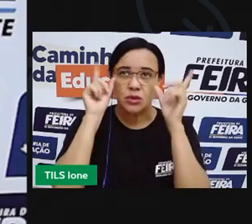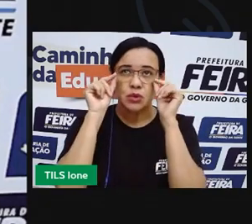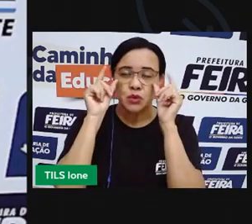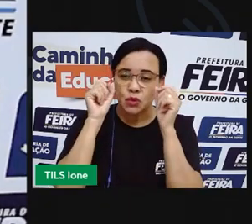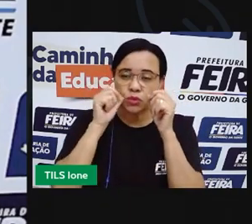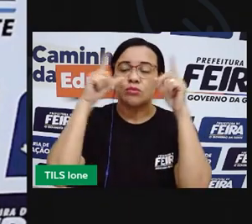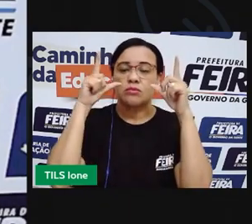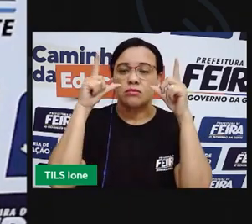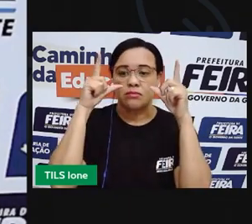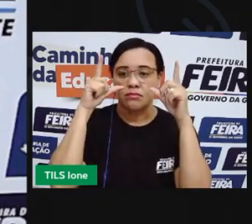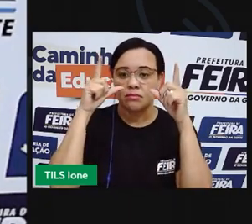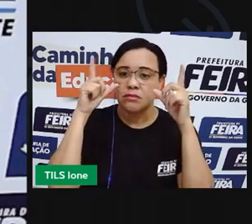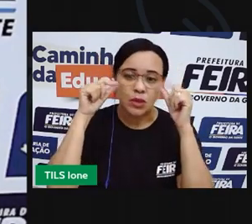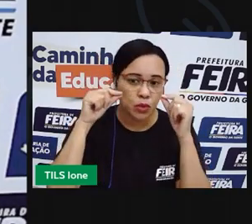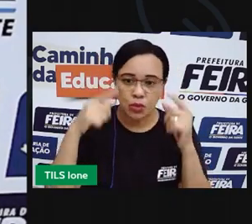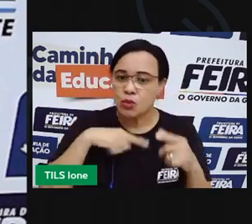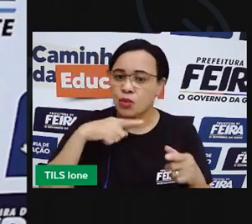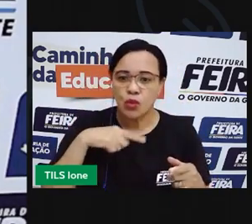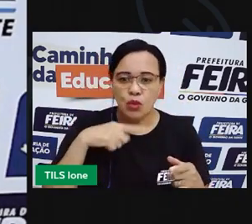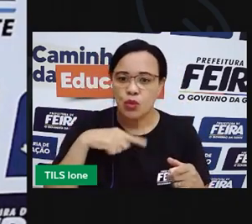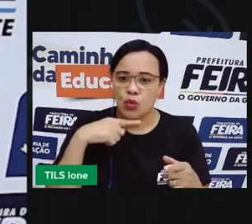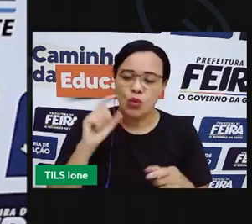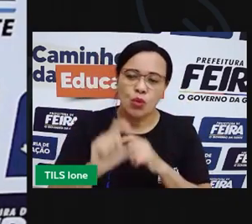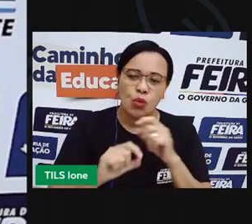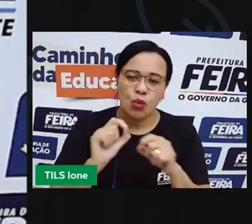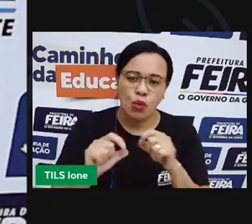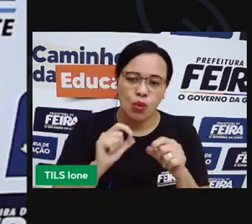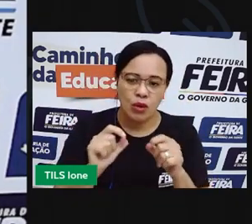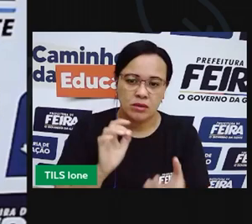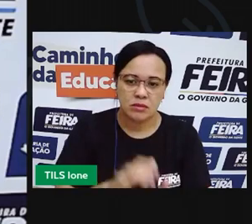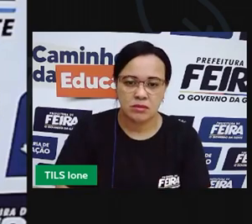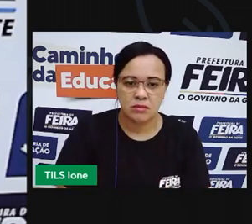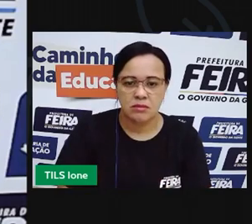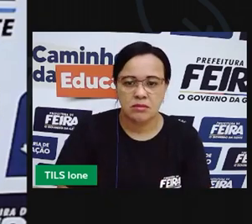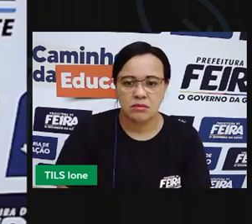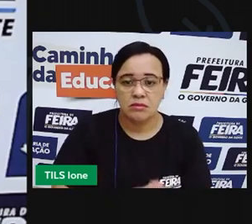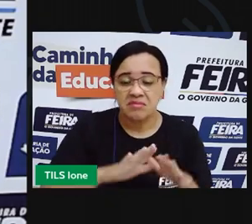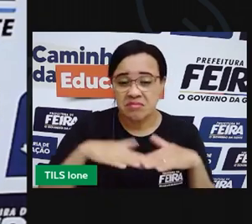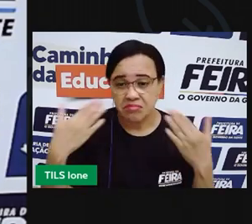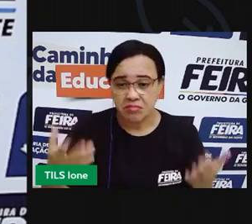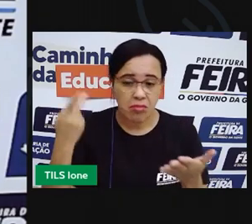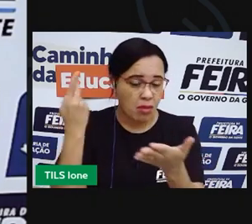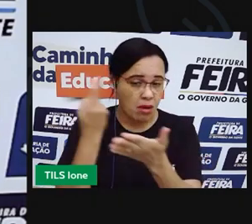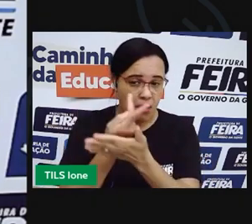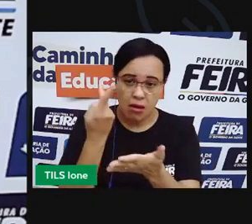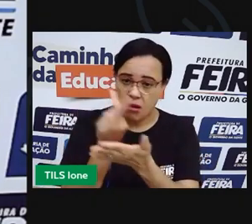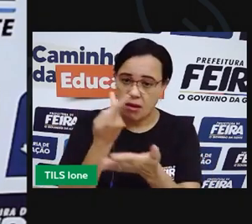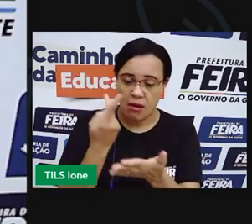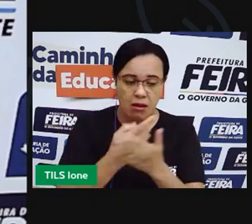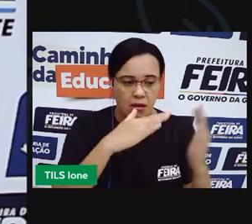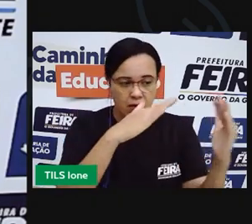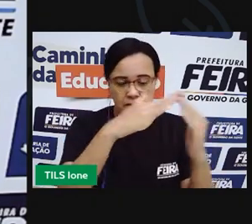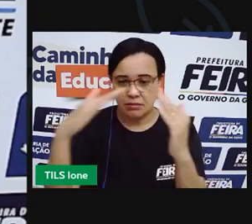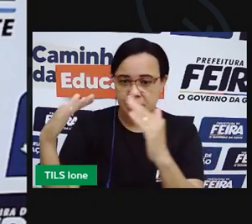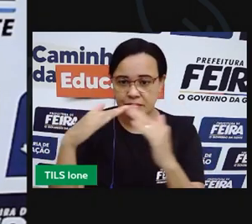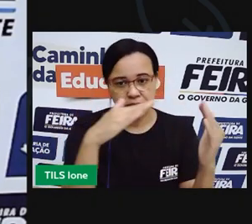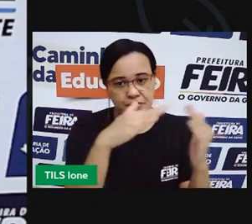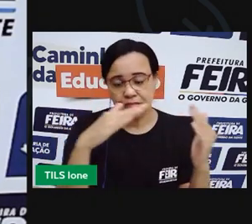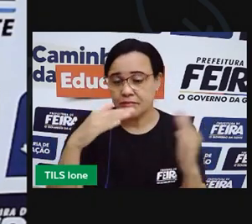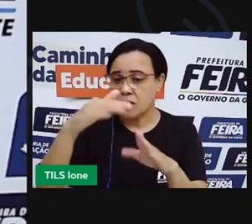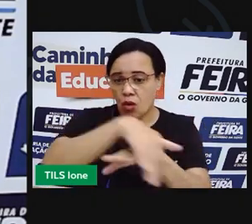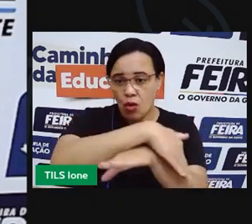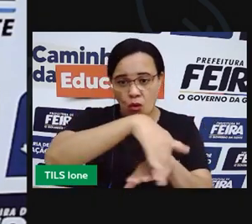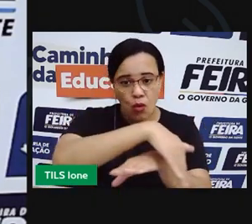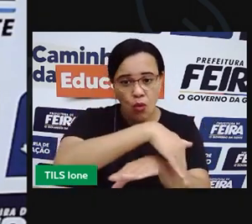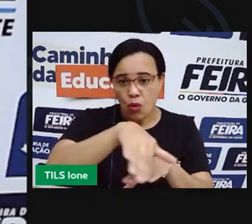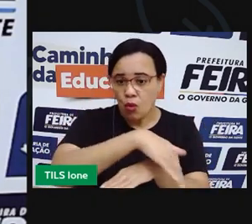Vimos que não é algo correto de fazer um ambiente de condomínio. Então, aí na sua rua, no